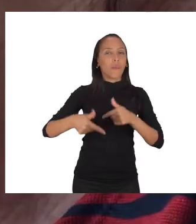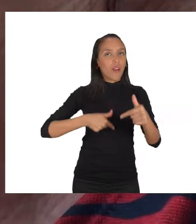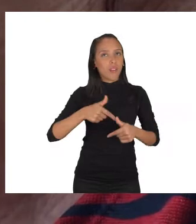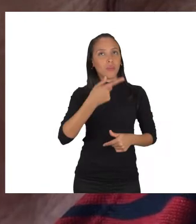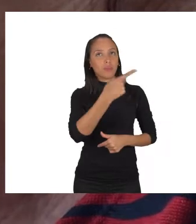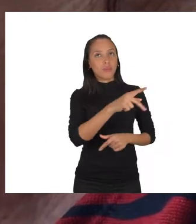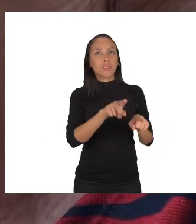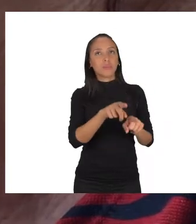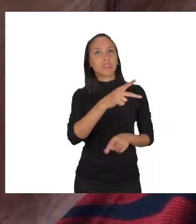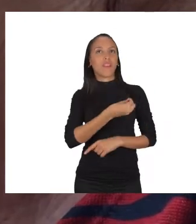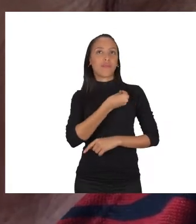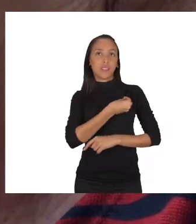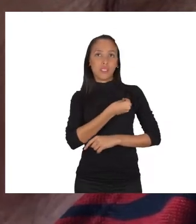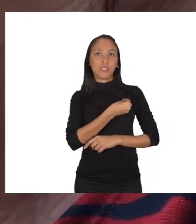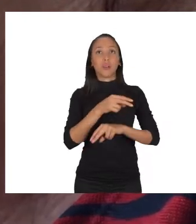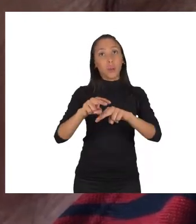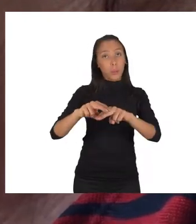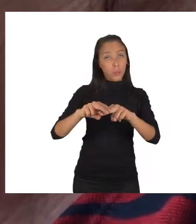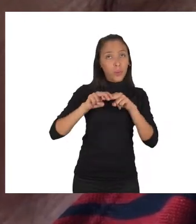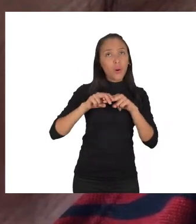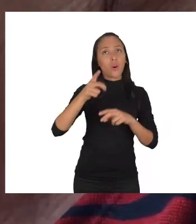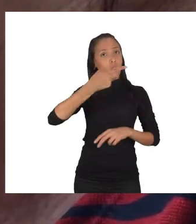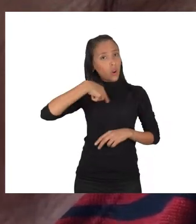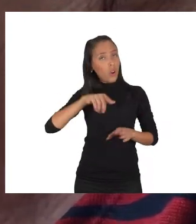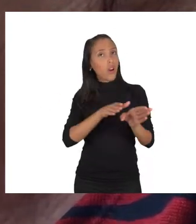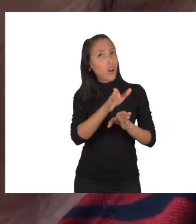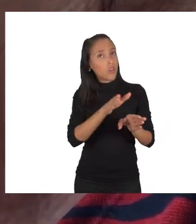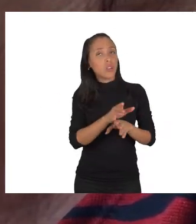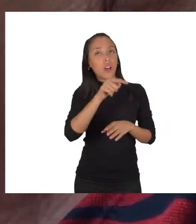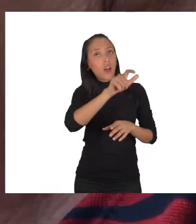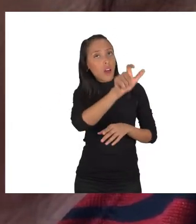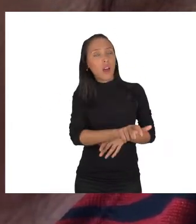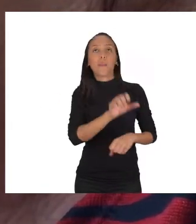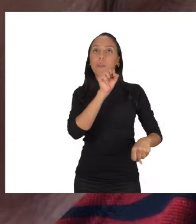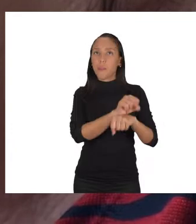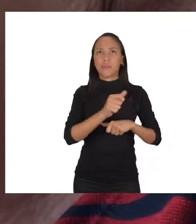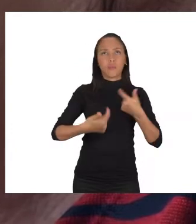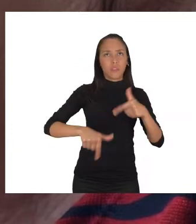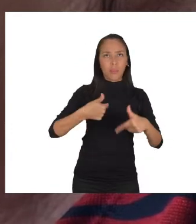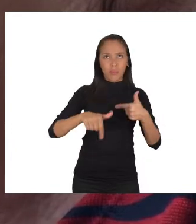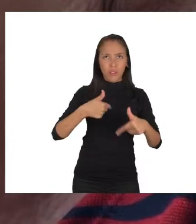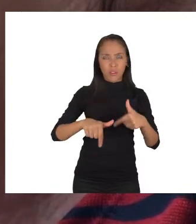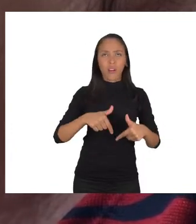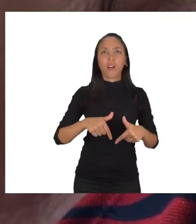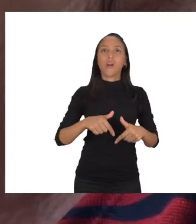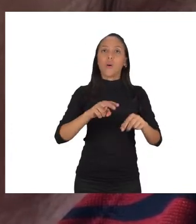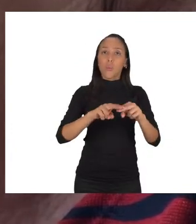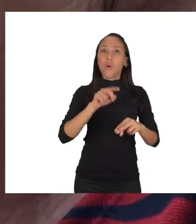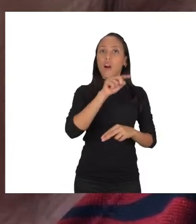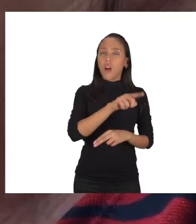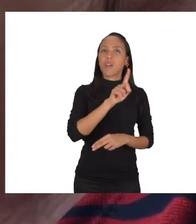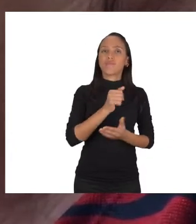laborais e do cotidiano. Portanto, recomenda-se o afastamento das atividades laborais por auxílio